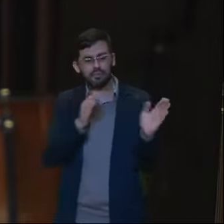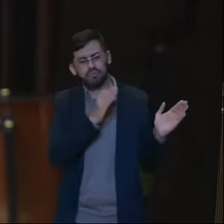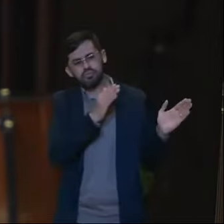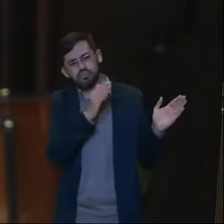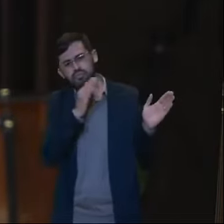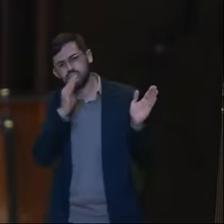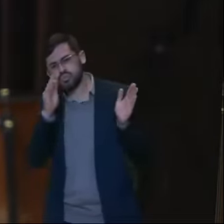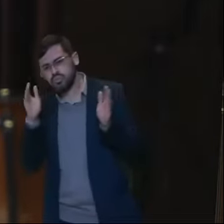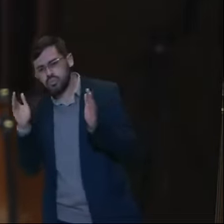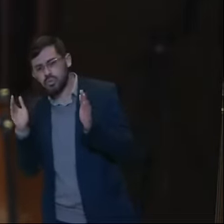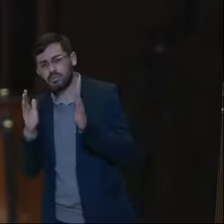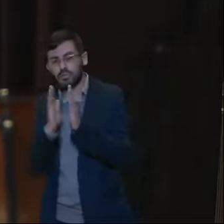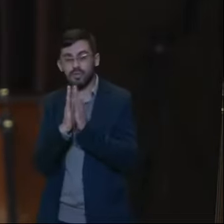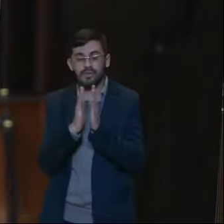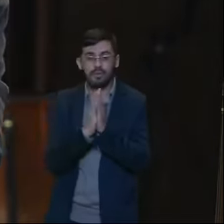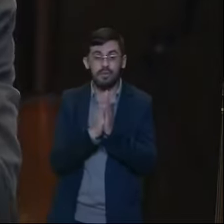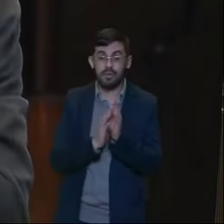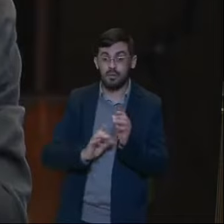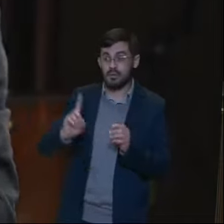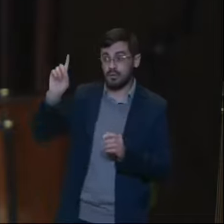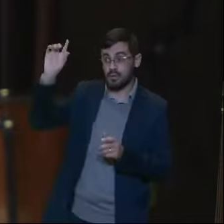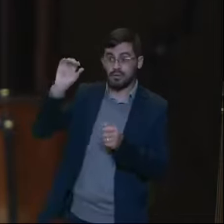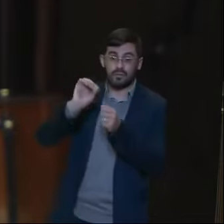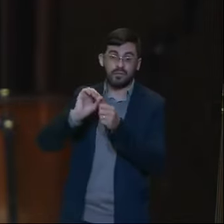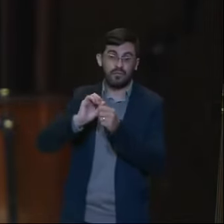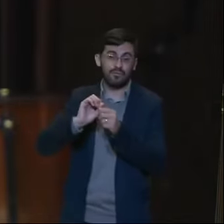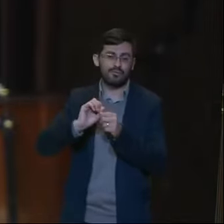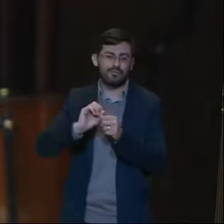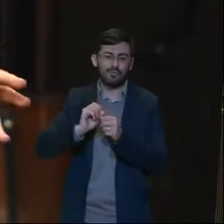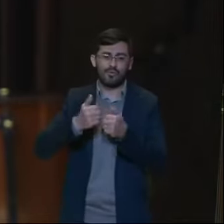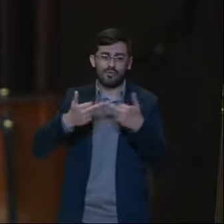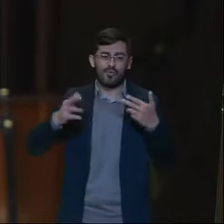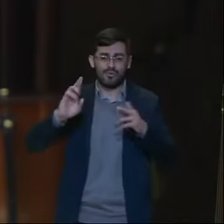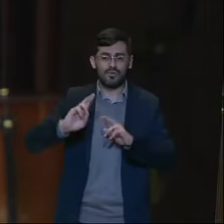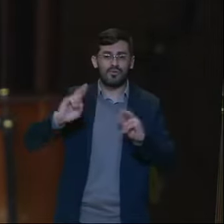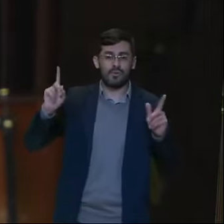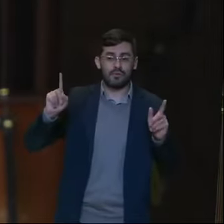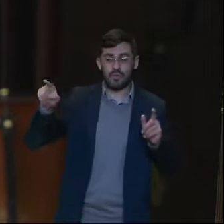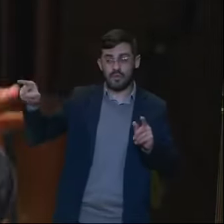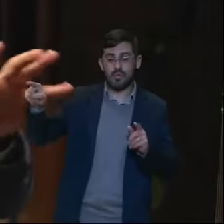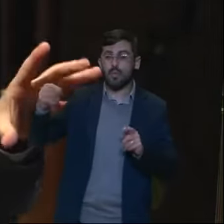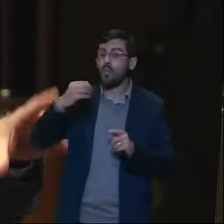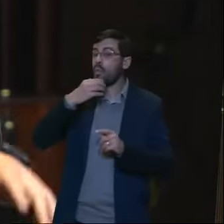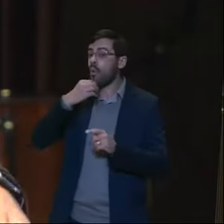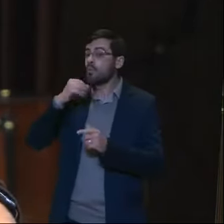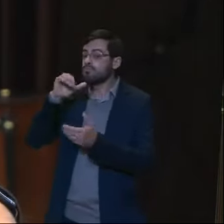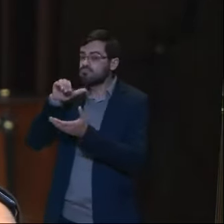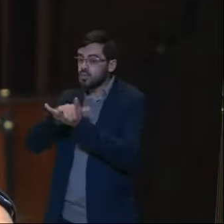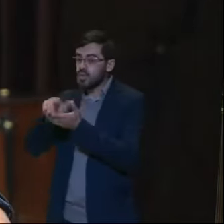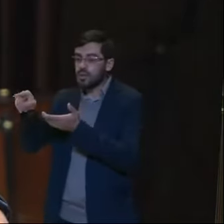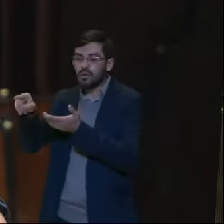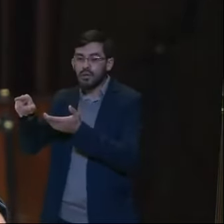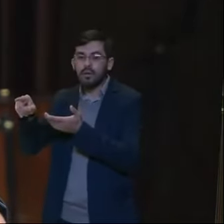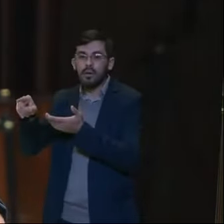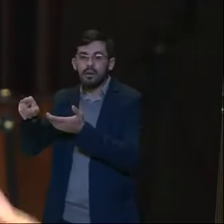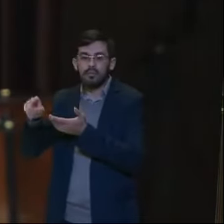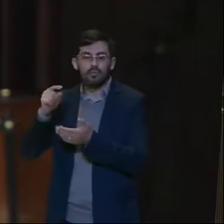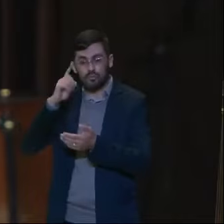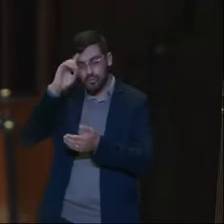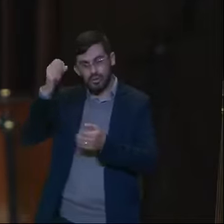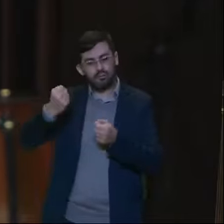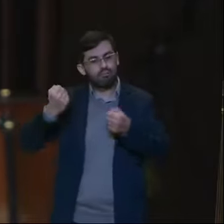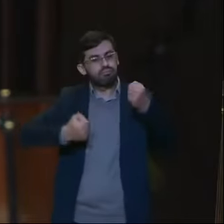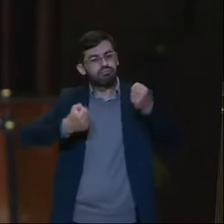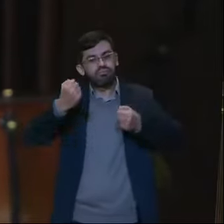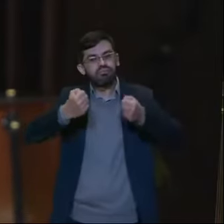campanha, Deus fez algo especial no coração desse casal. O marido desse casal teve um livramento num acidente de trânsito, e